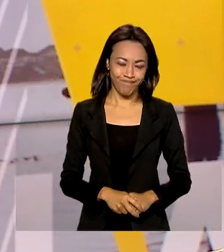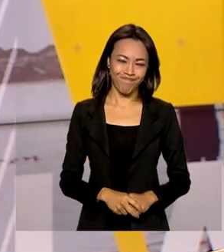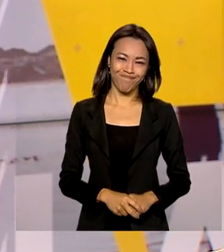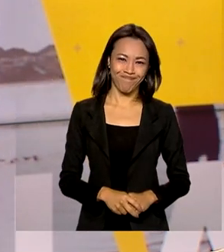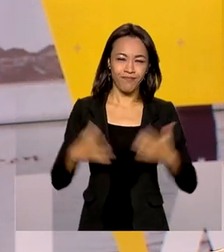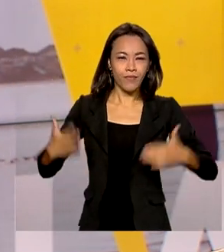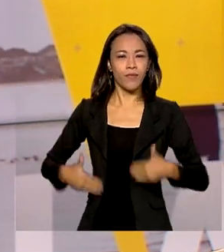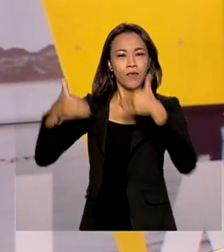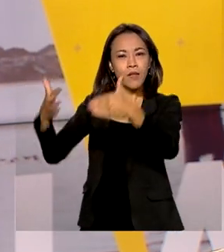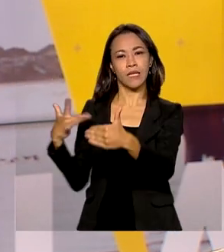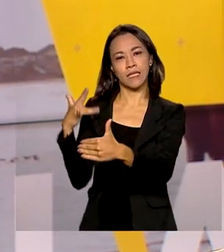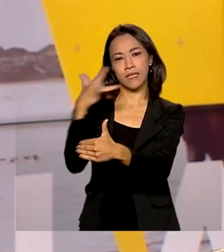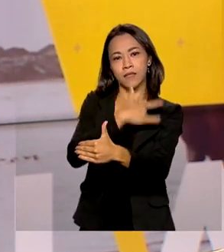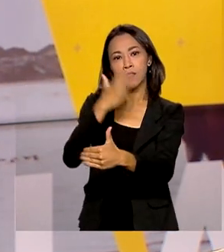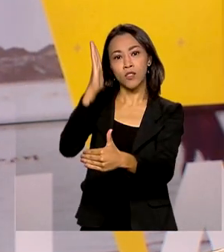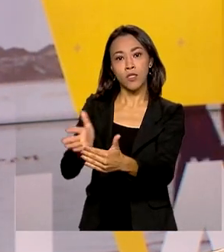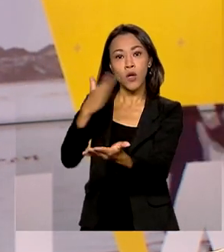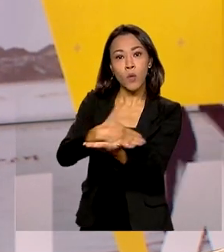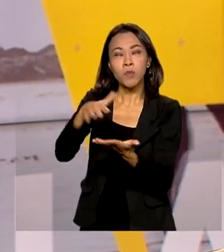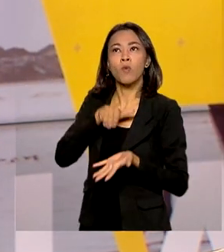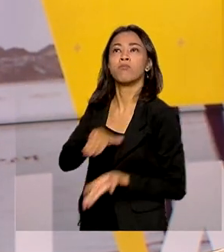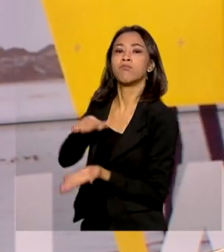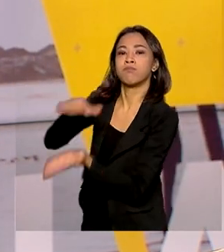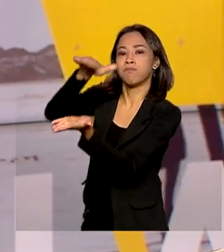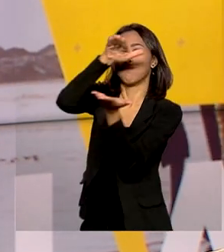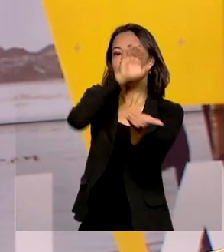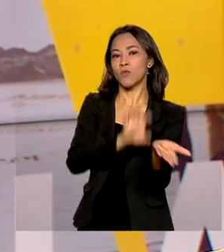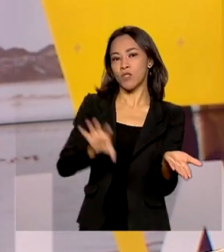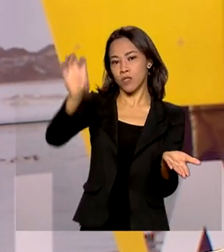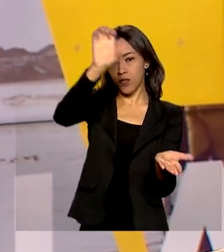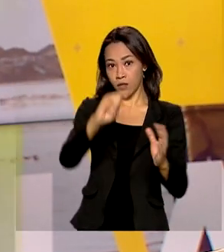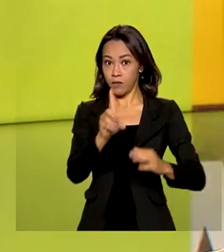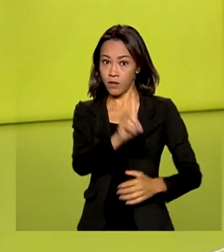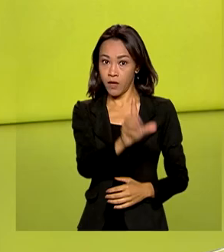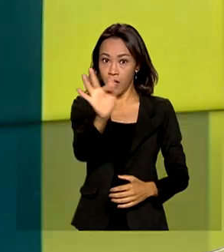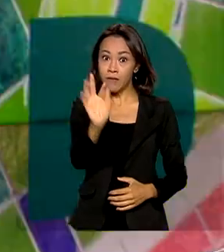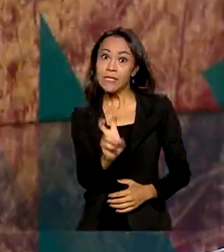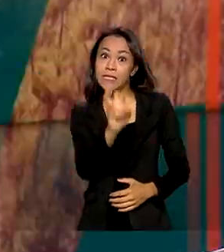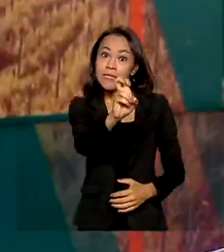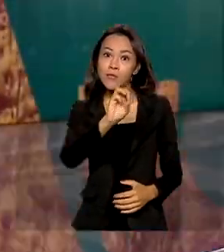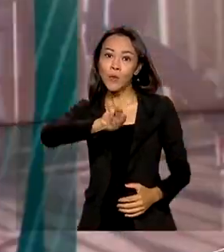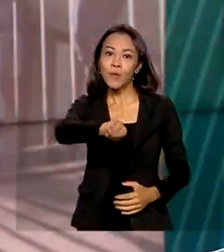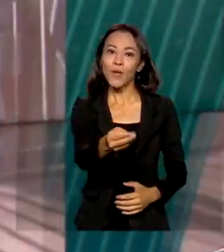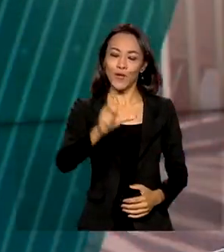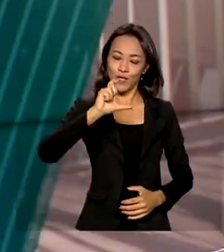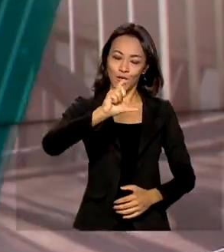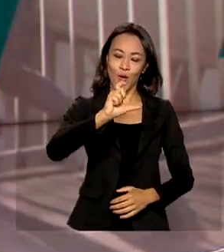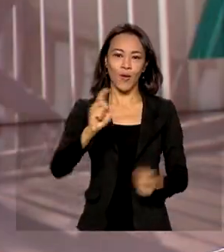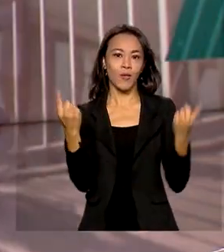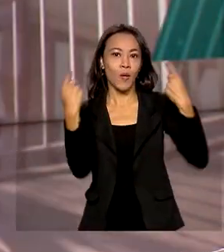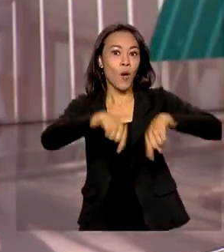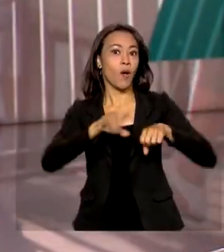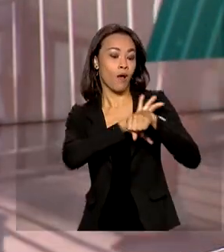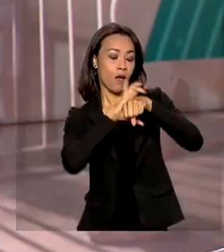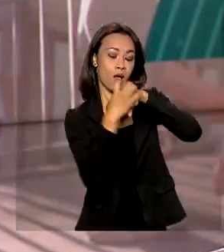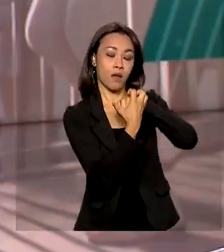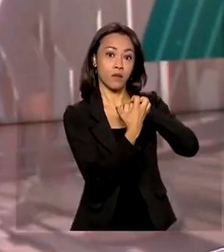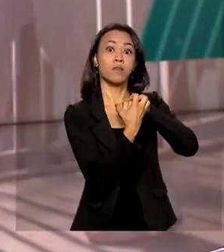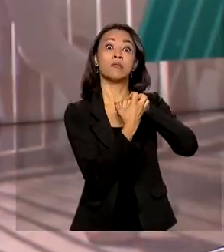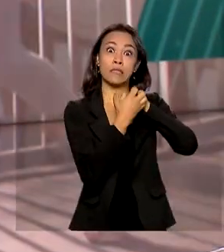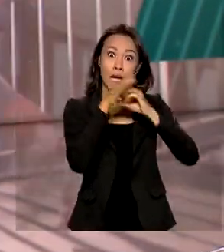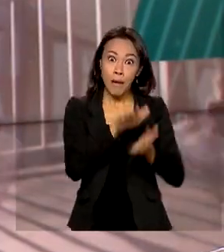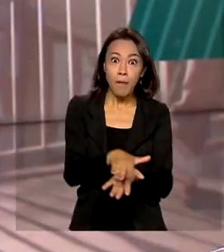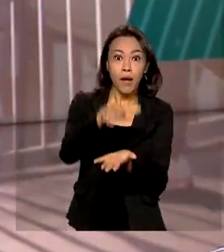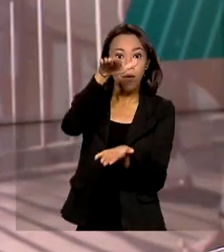e o Ministério da Saúde começou a distribuir aos Estados e Distrito Federal cinco milhões de doses contra a cor 2019 a maior